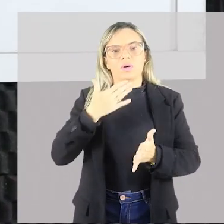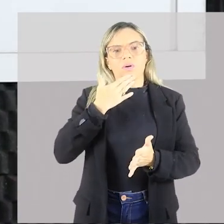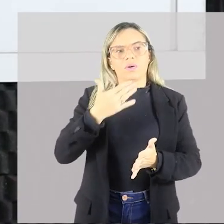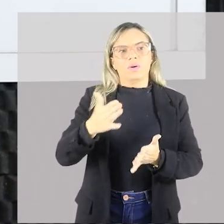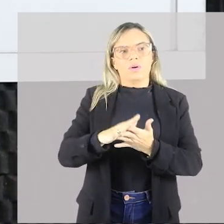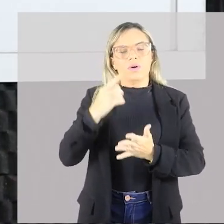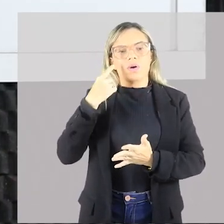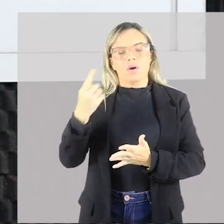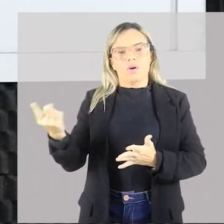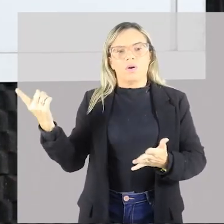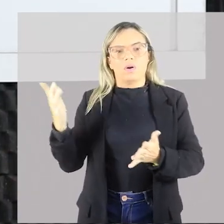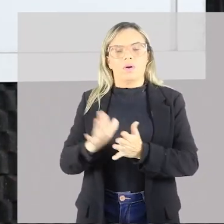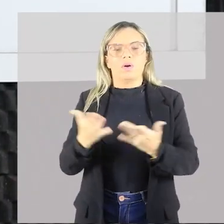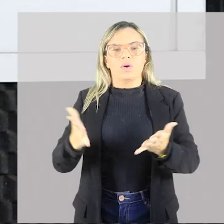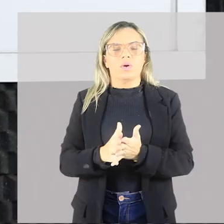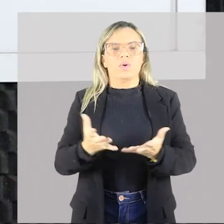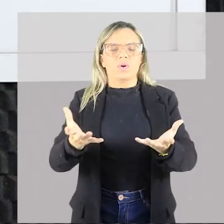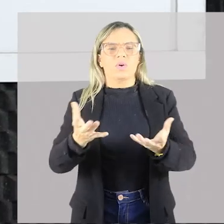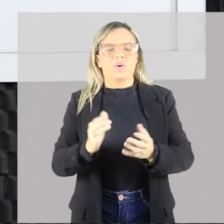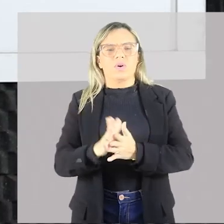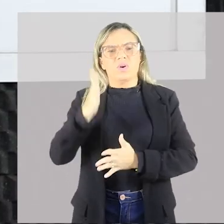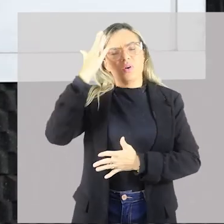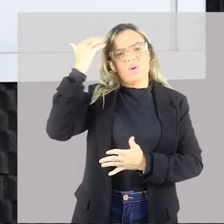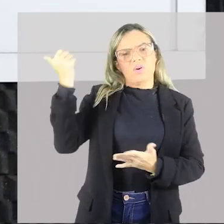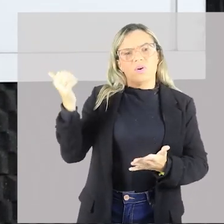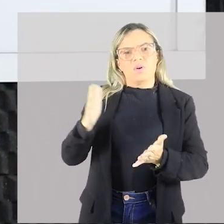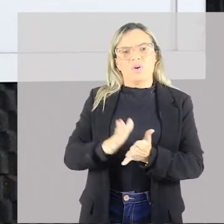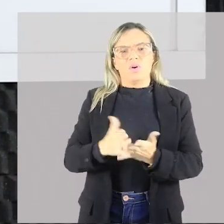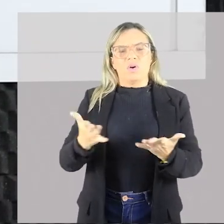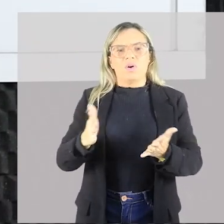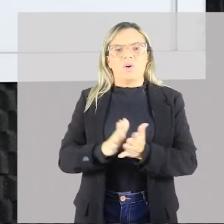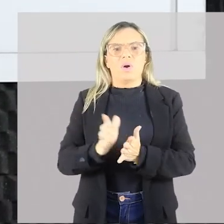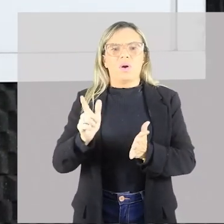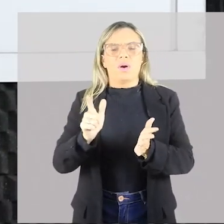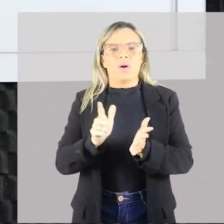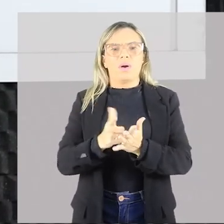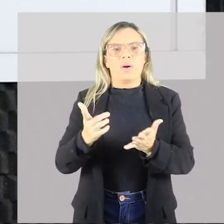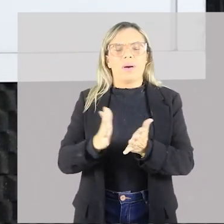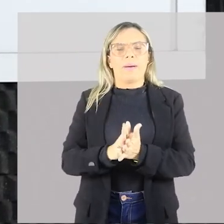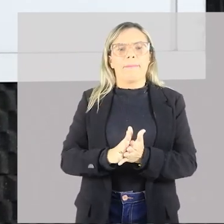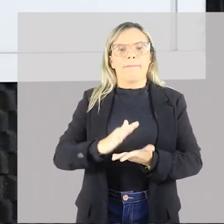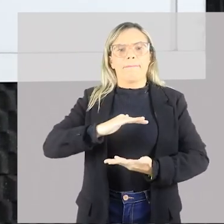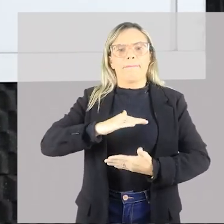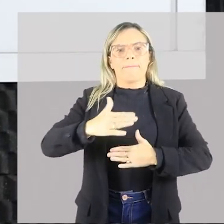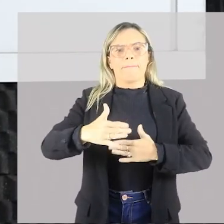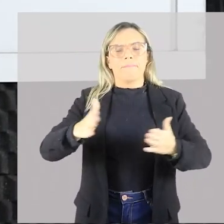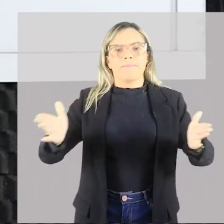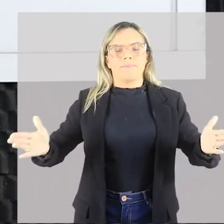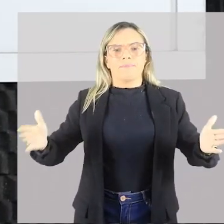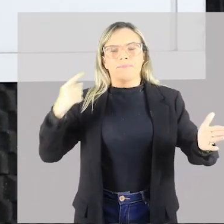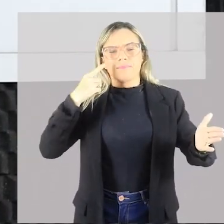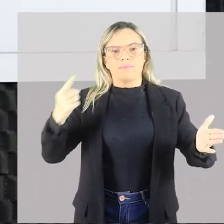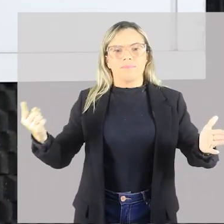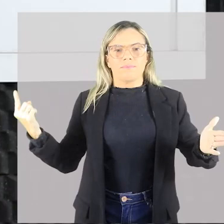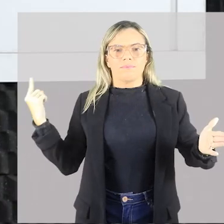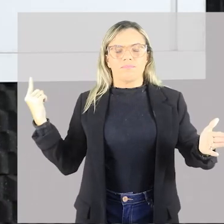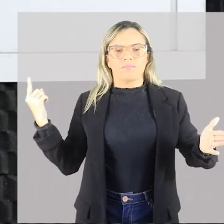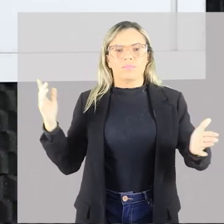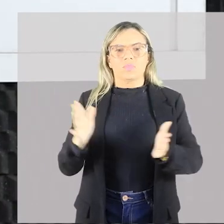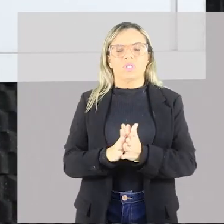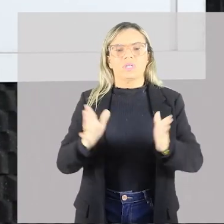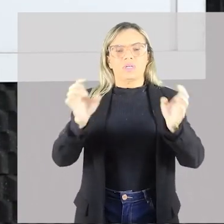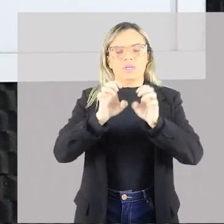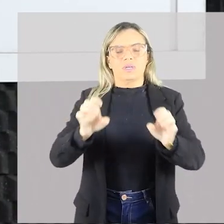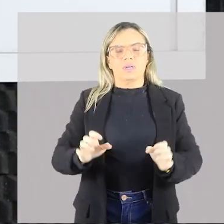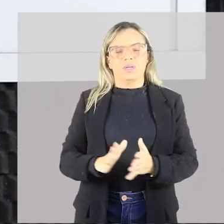que caísse assim, eu quero saber quanto de papelão eu preciso para formar uma caixa desse formato.